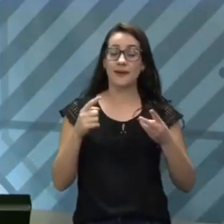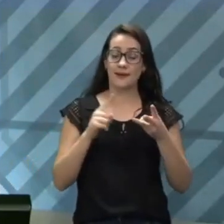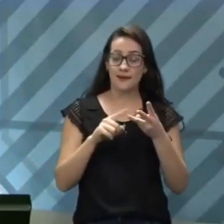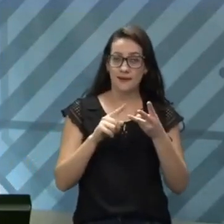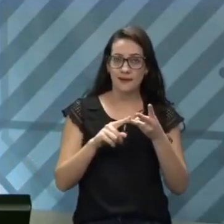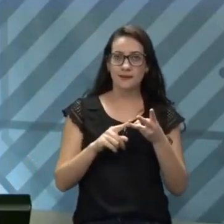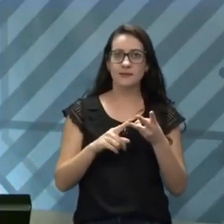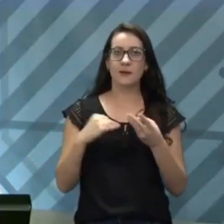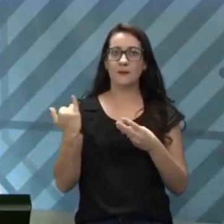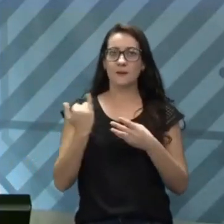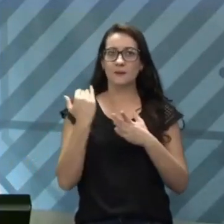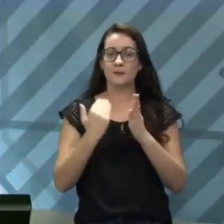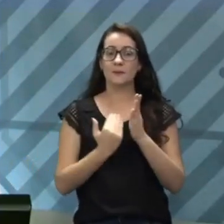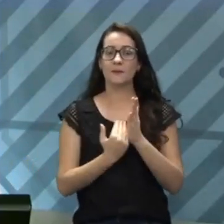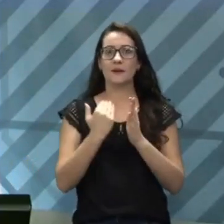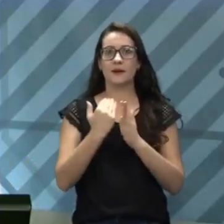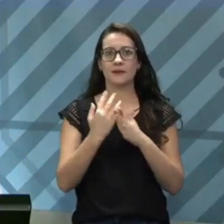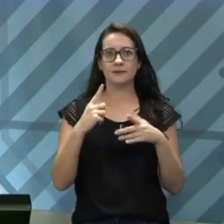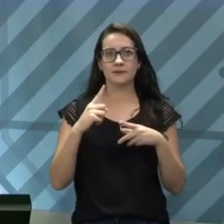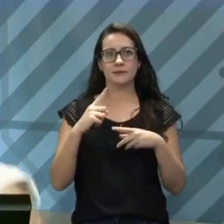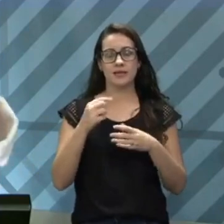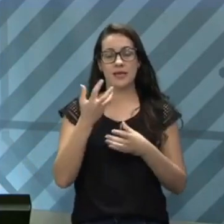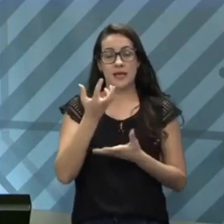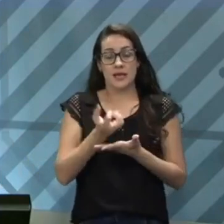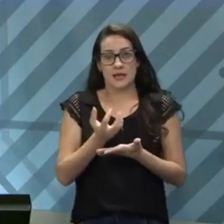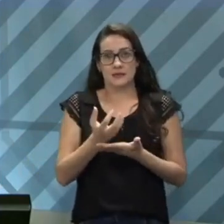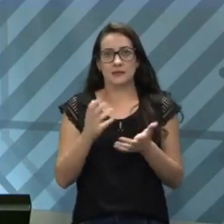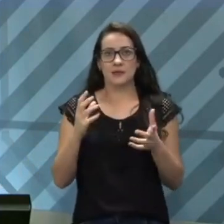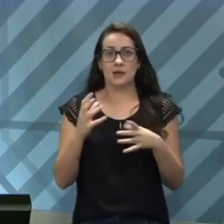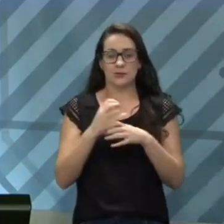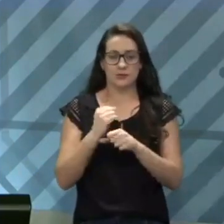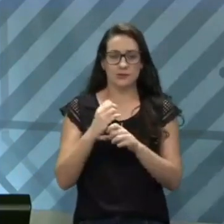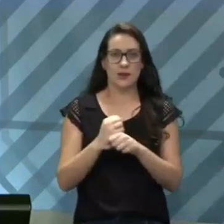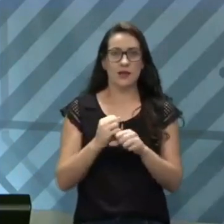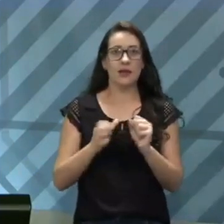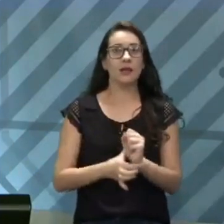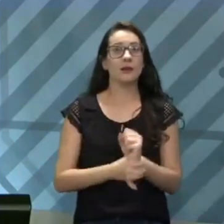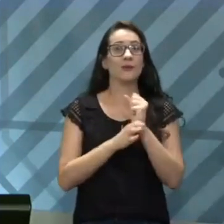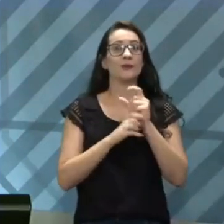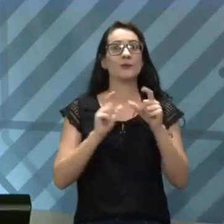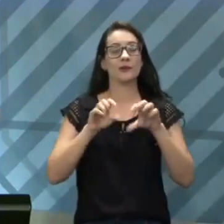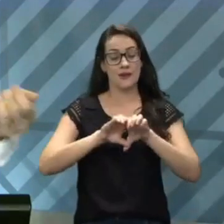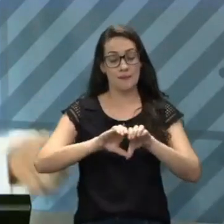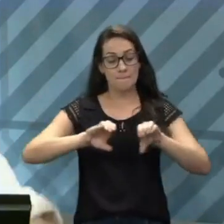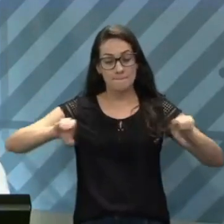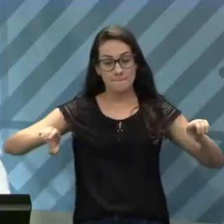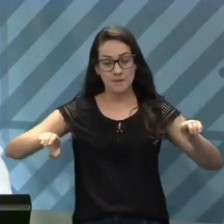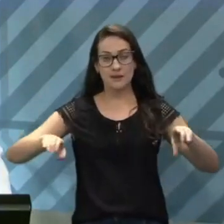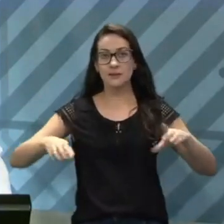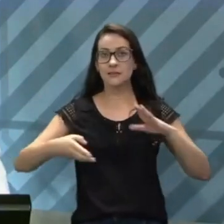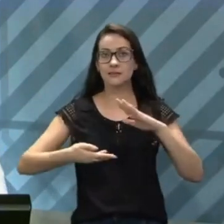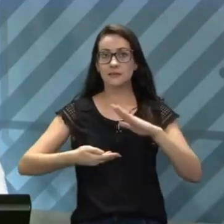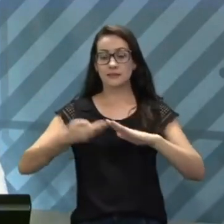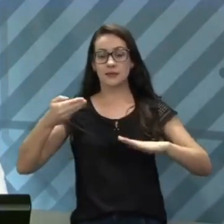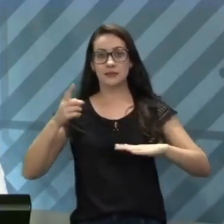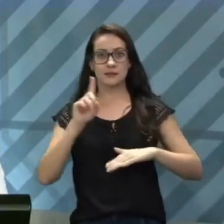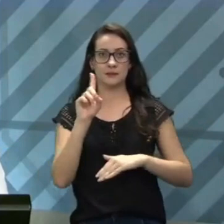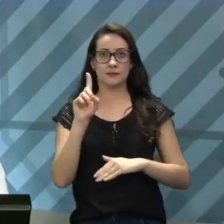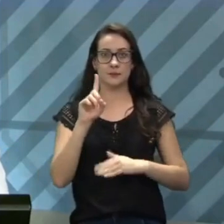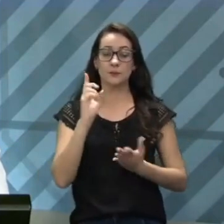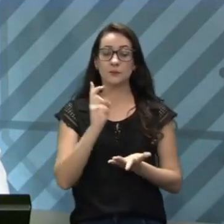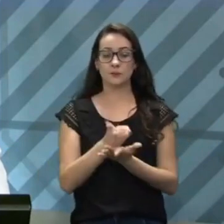de aderência que a gente tem no cálculo, tá? É a que garante realmente que aquela barra não vai sair de dentro do concreto